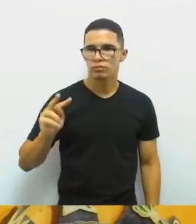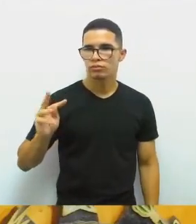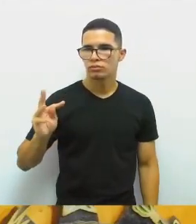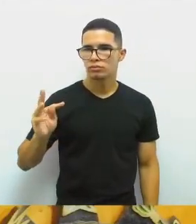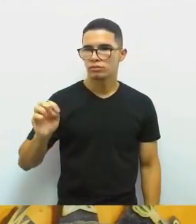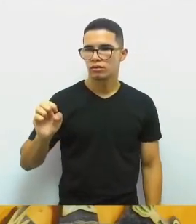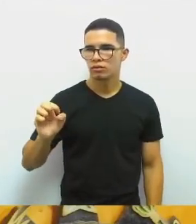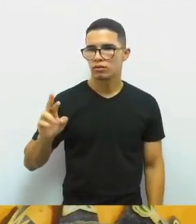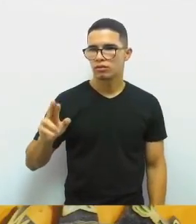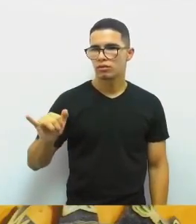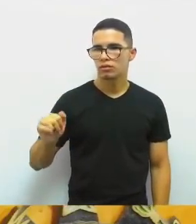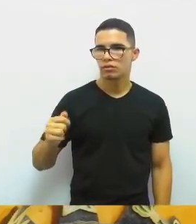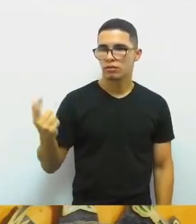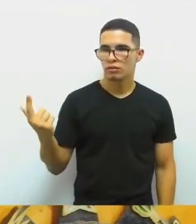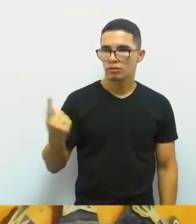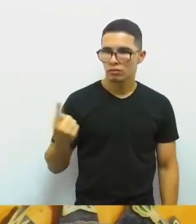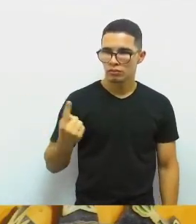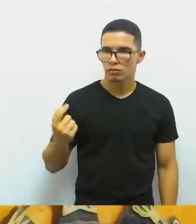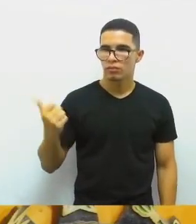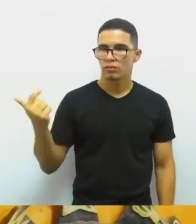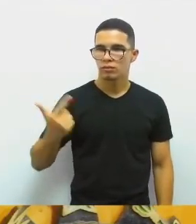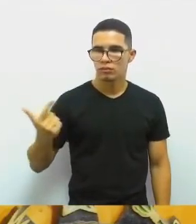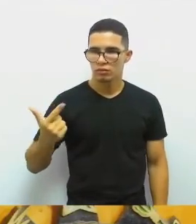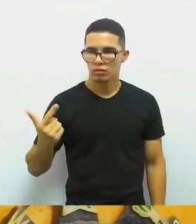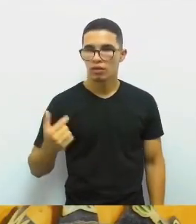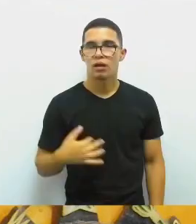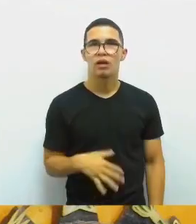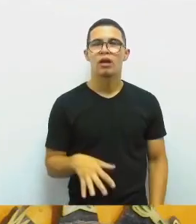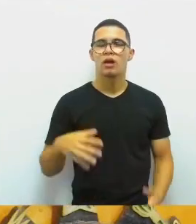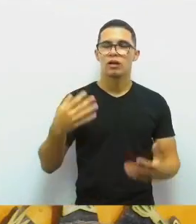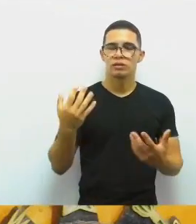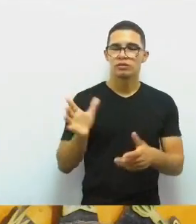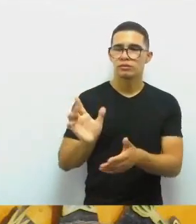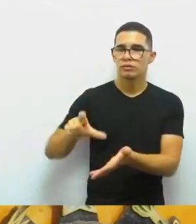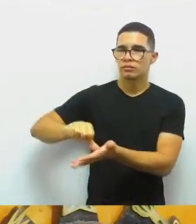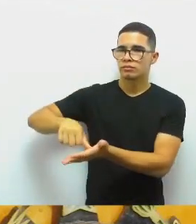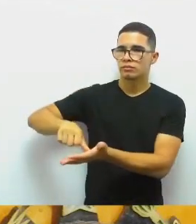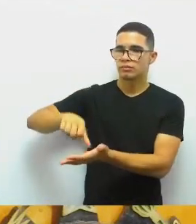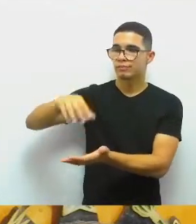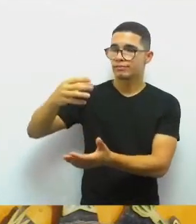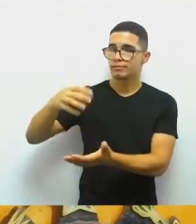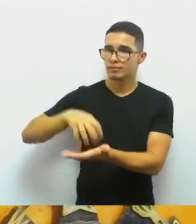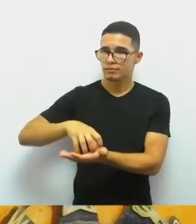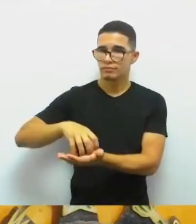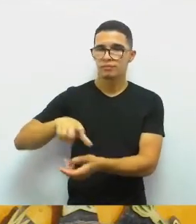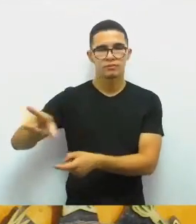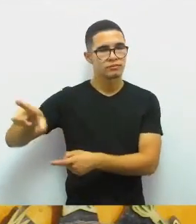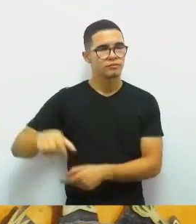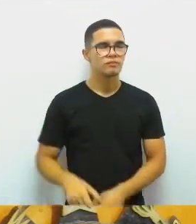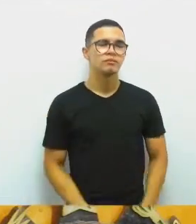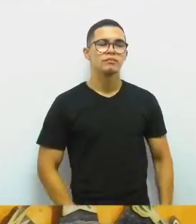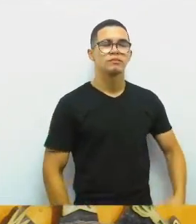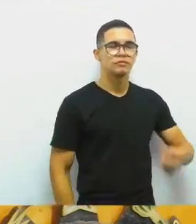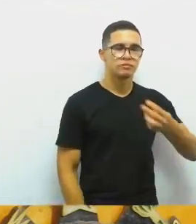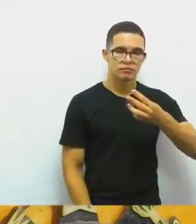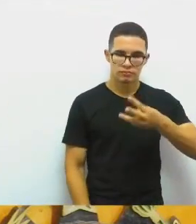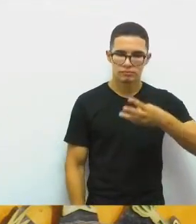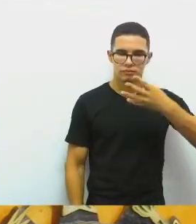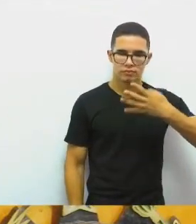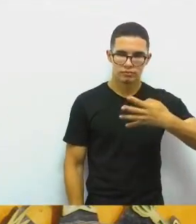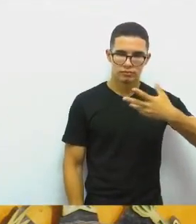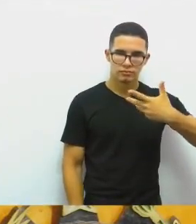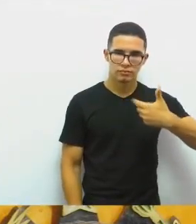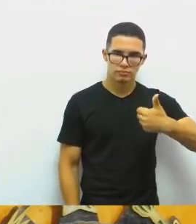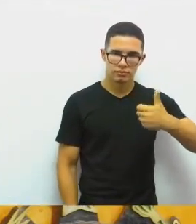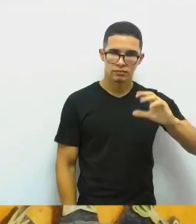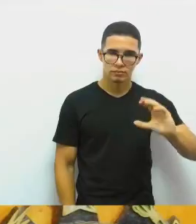tenha como base o posto de saúde municipal do bairro Capitera 1. Indicação 3410, indicando ao prefeito